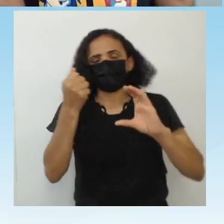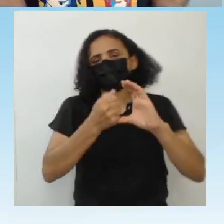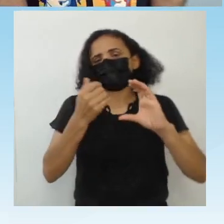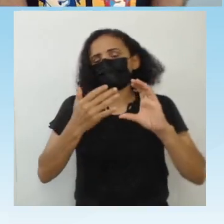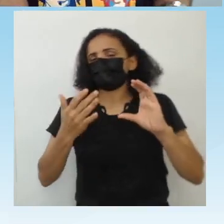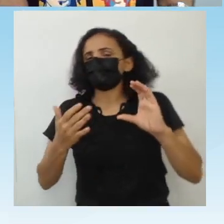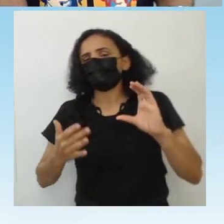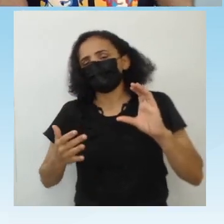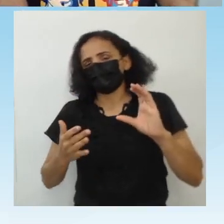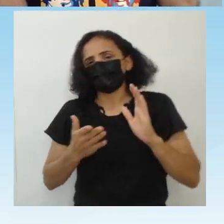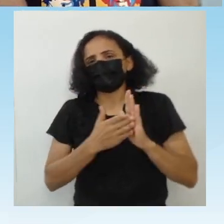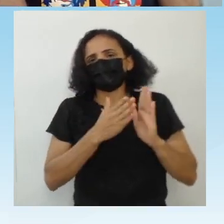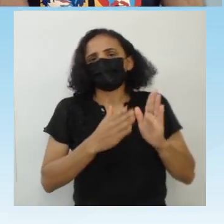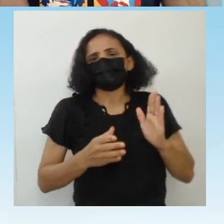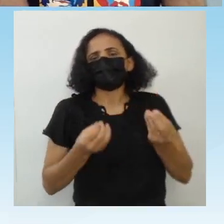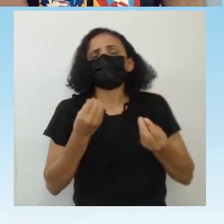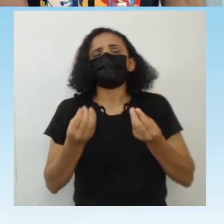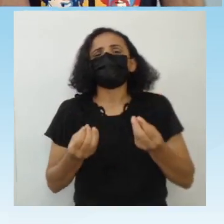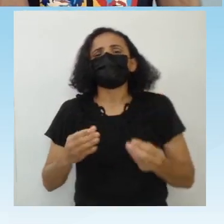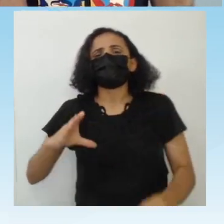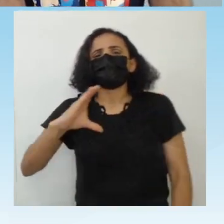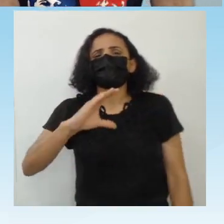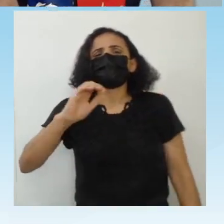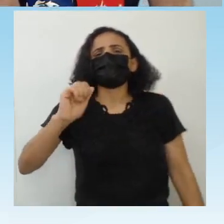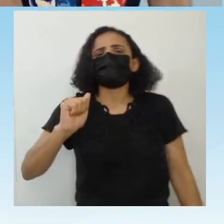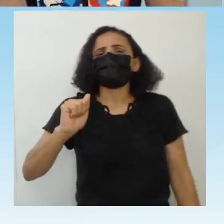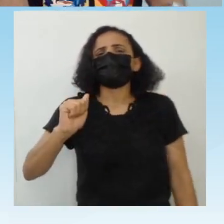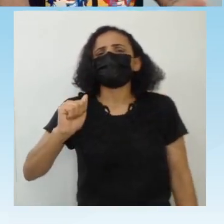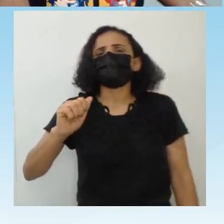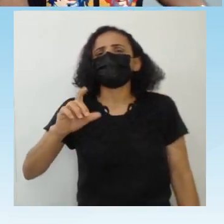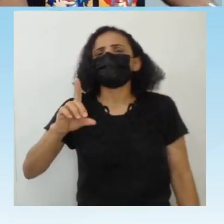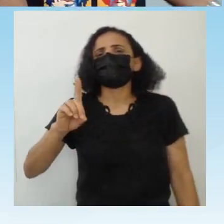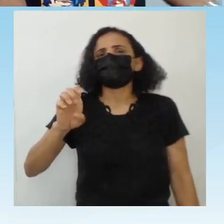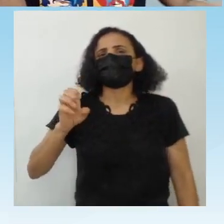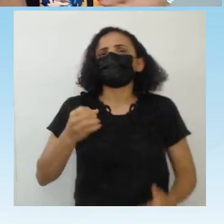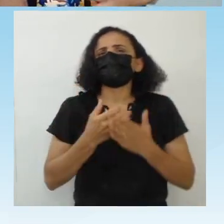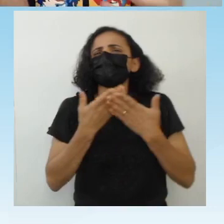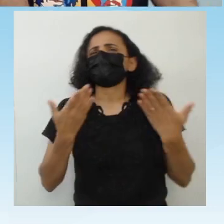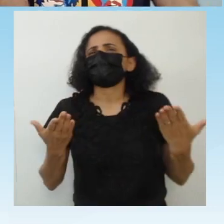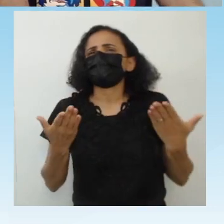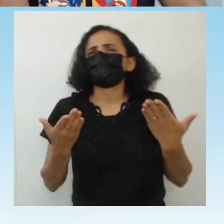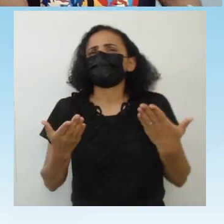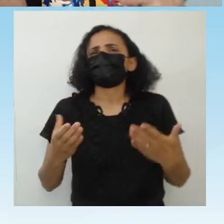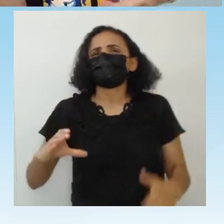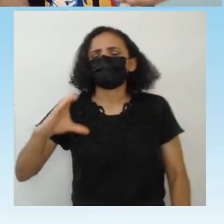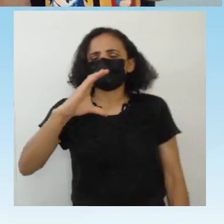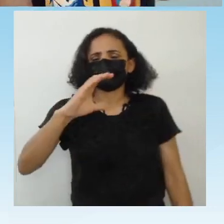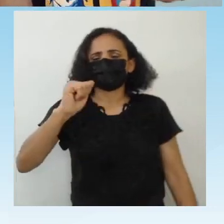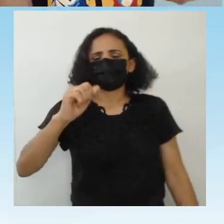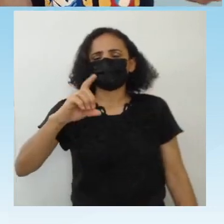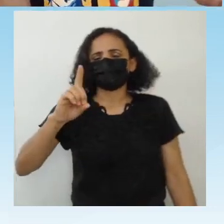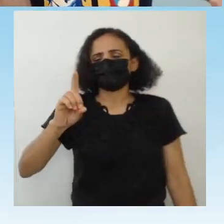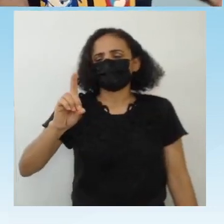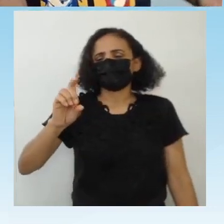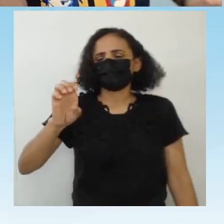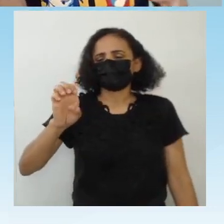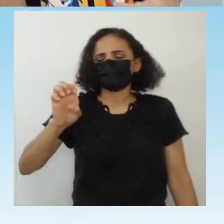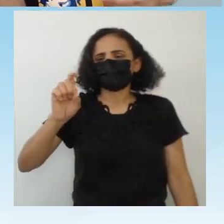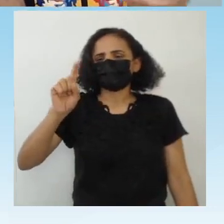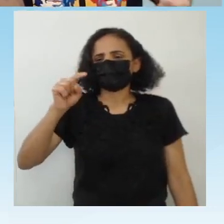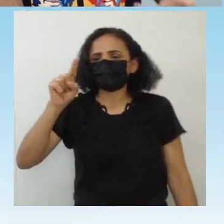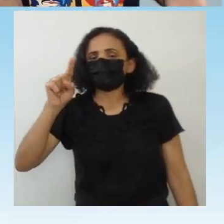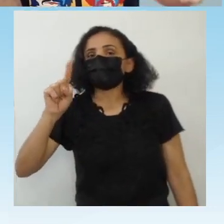Você viu aí o uso do cadê. Cadê, inclusive no início do século, o cadê não era assim tão bem visto